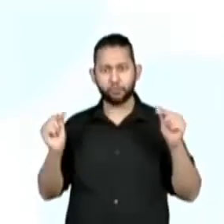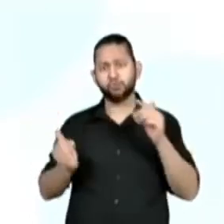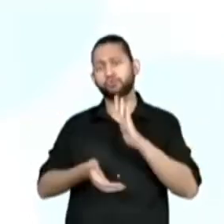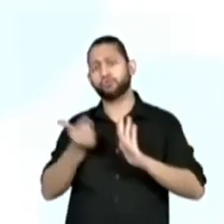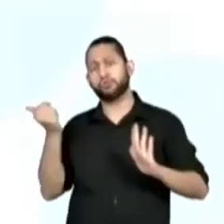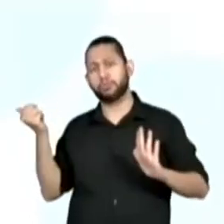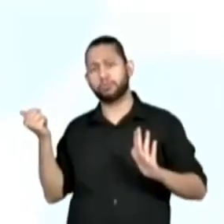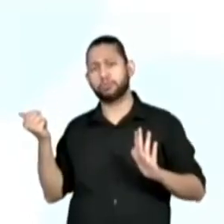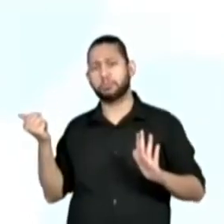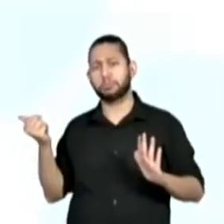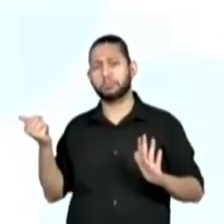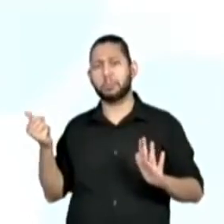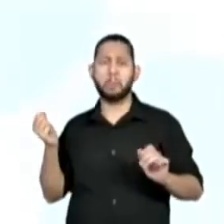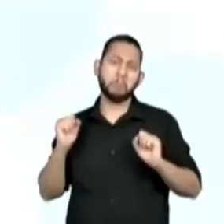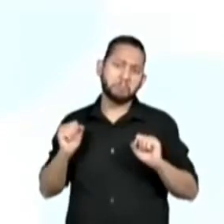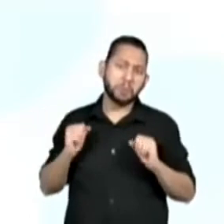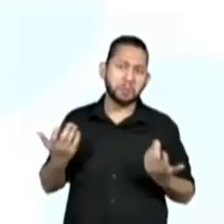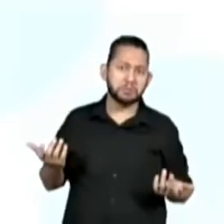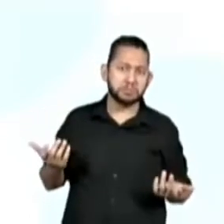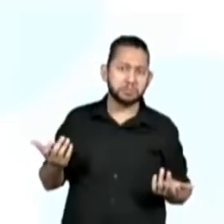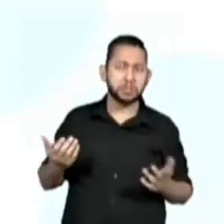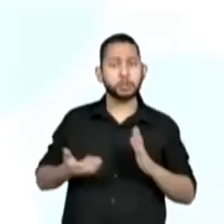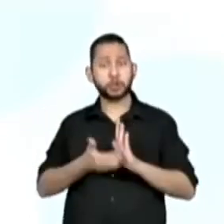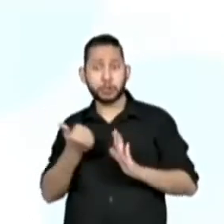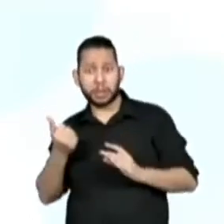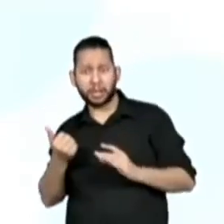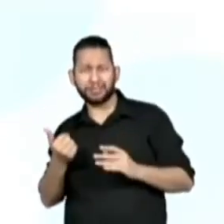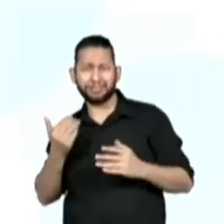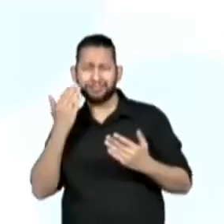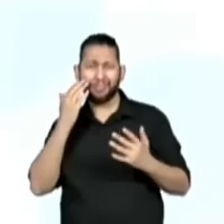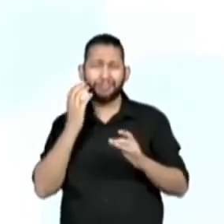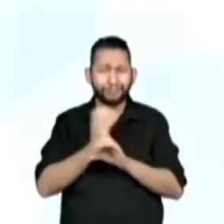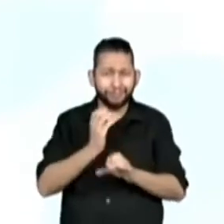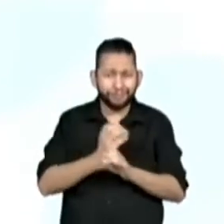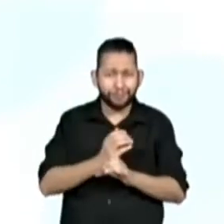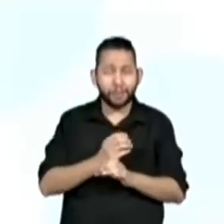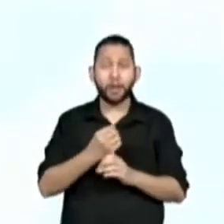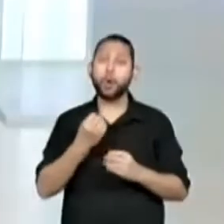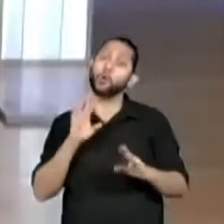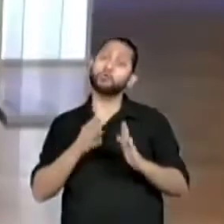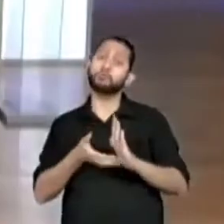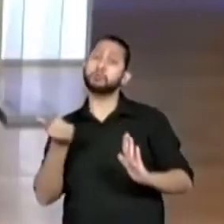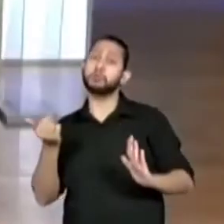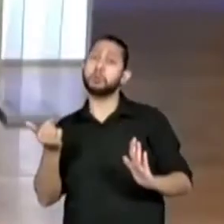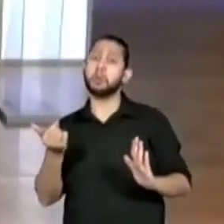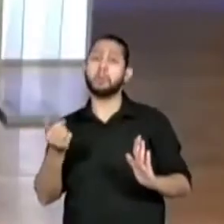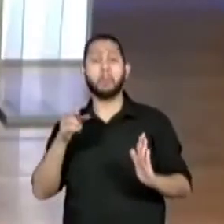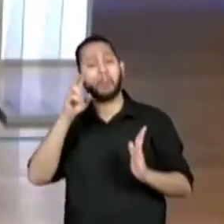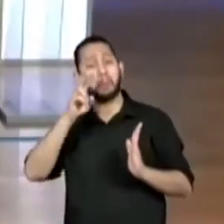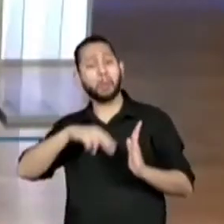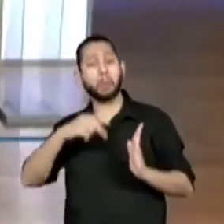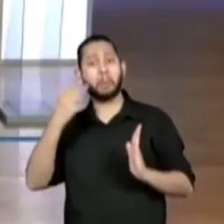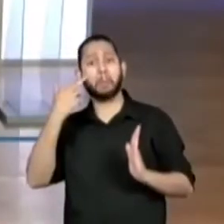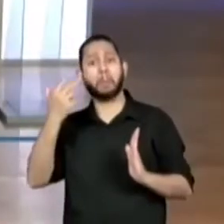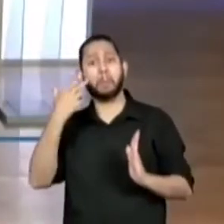E aí, pessoal, vocês acham que essa frase que a professora Karen grifou aí faz diferença no texto, na